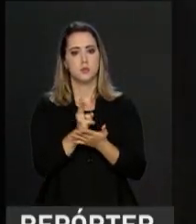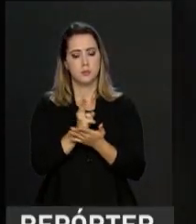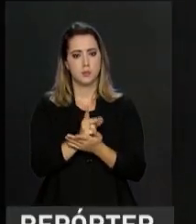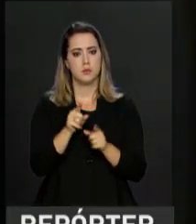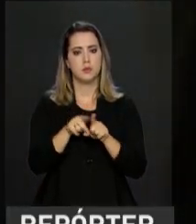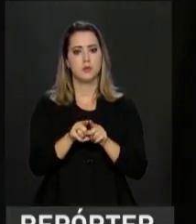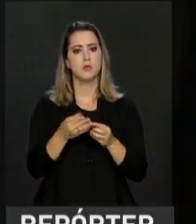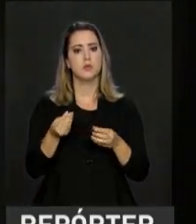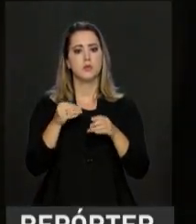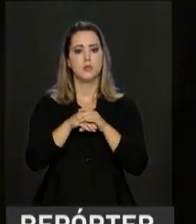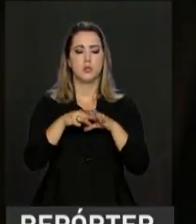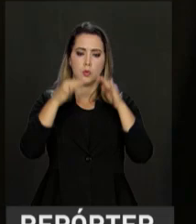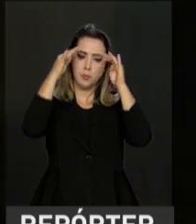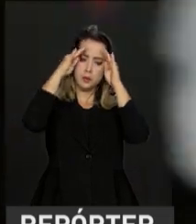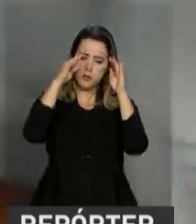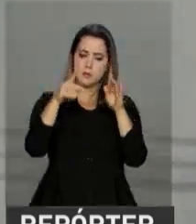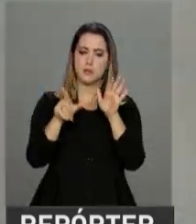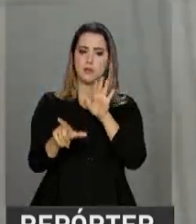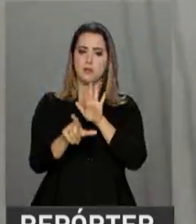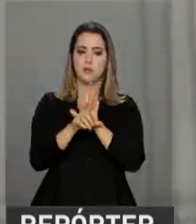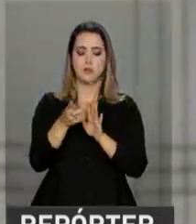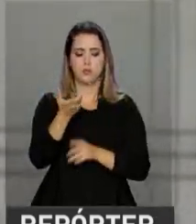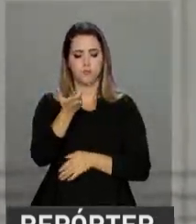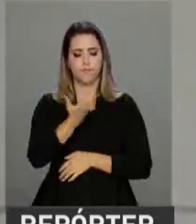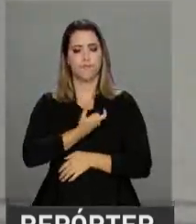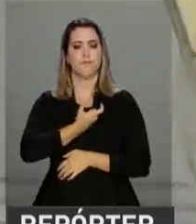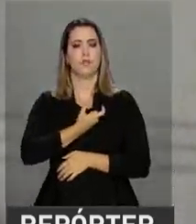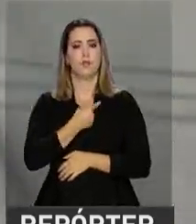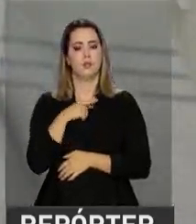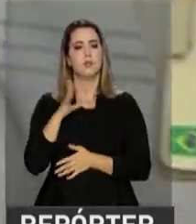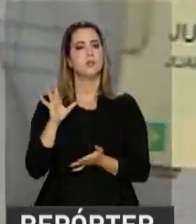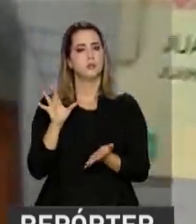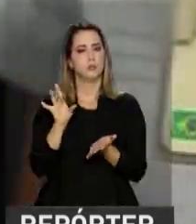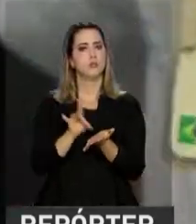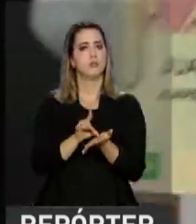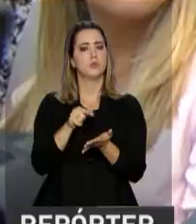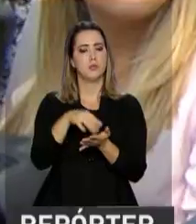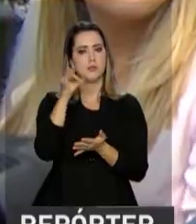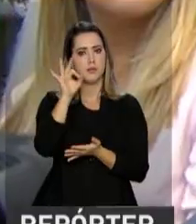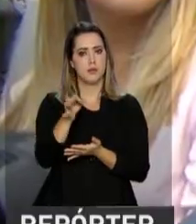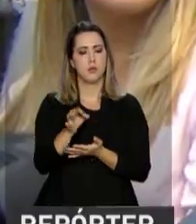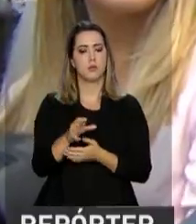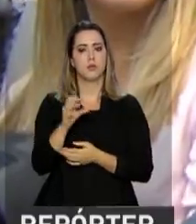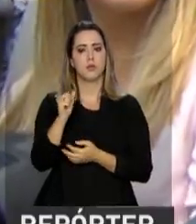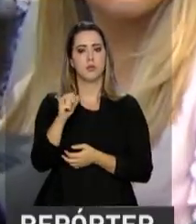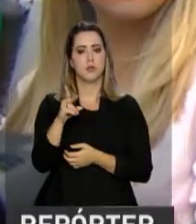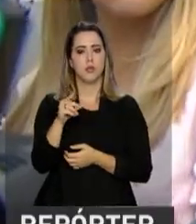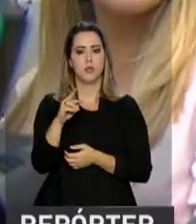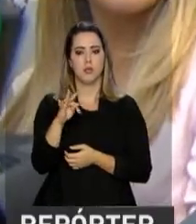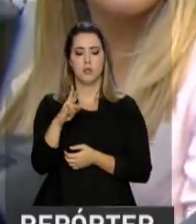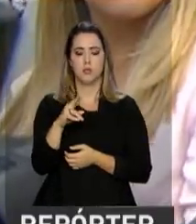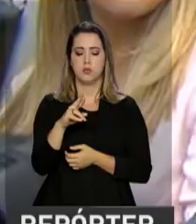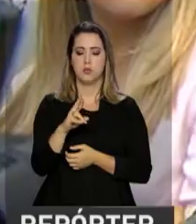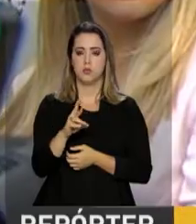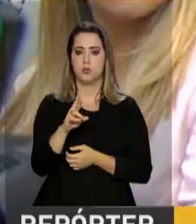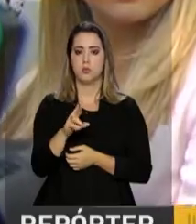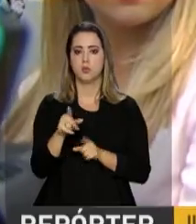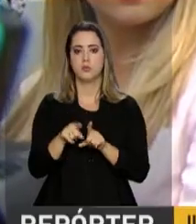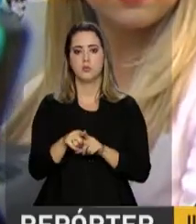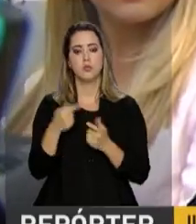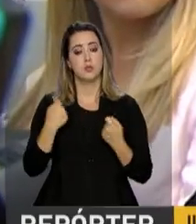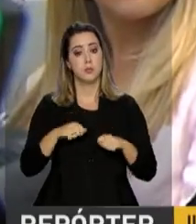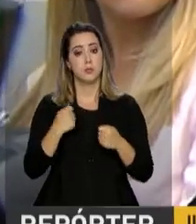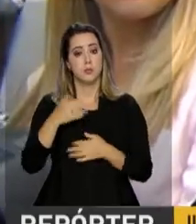disso, estava devidamente identificado com crachá e certificação do cadastro. Agora que vai ser orientado